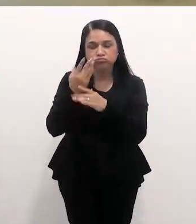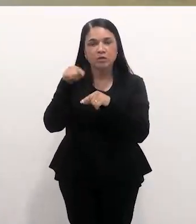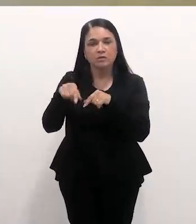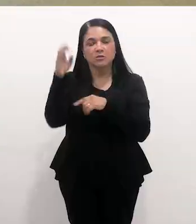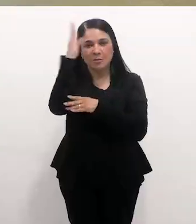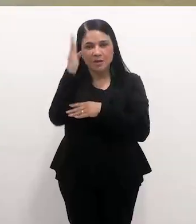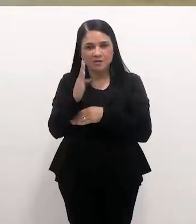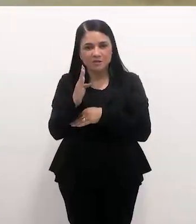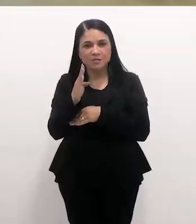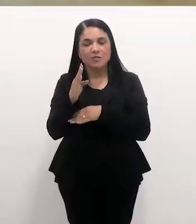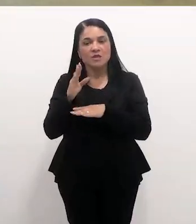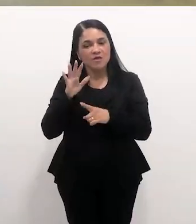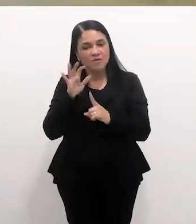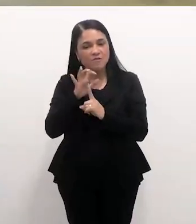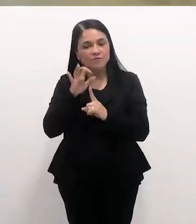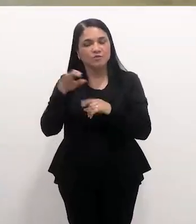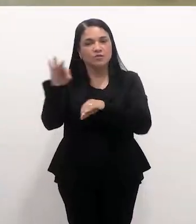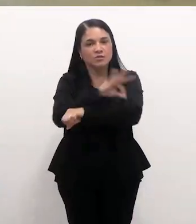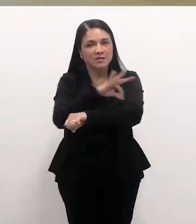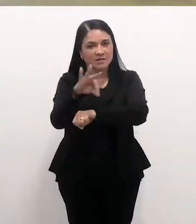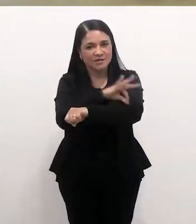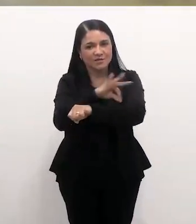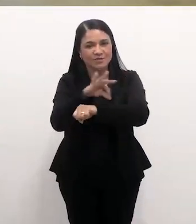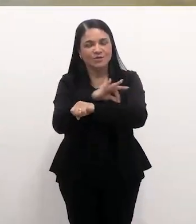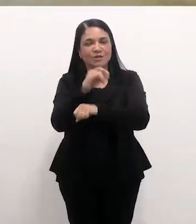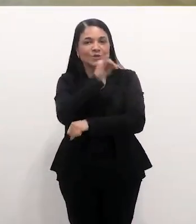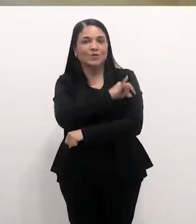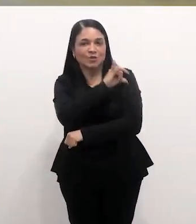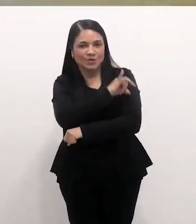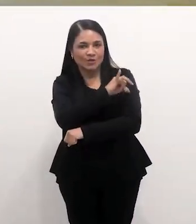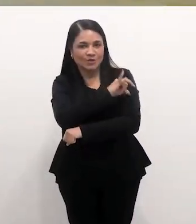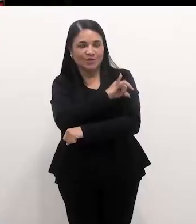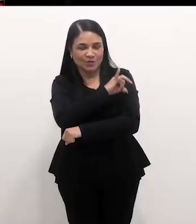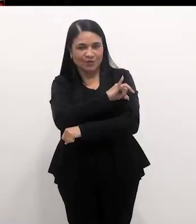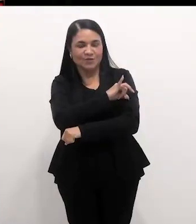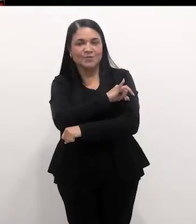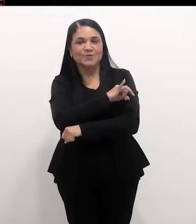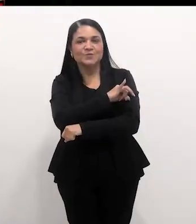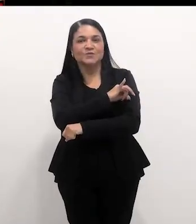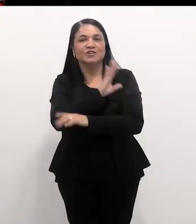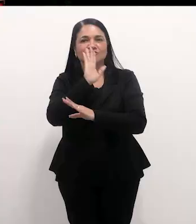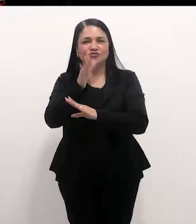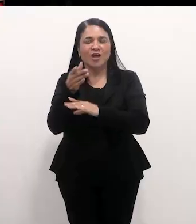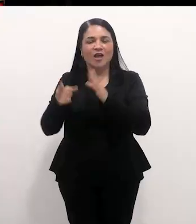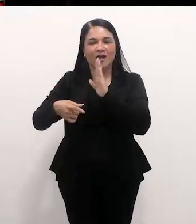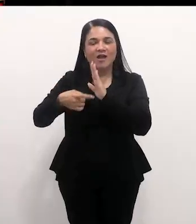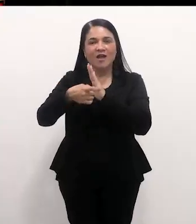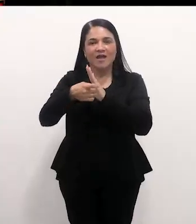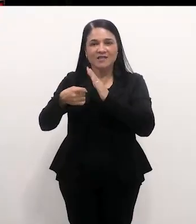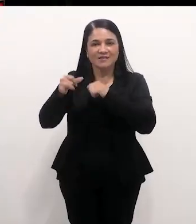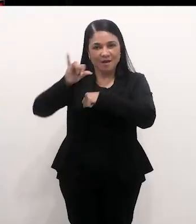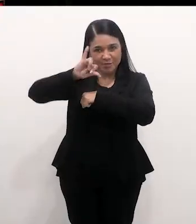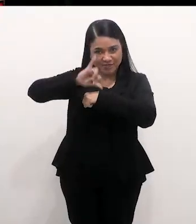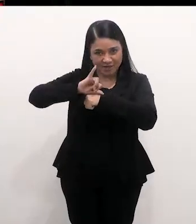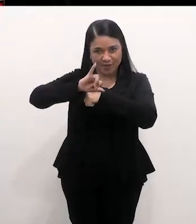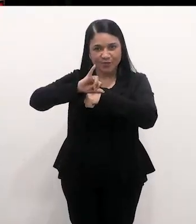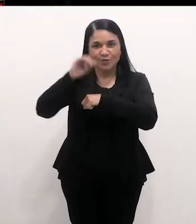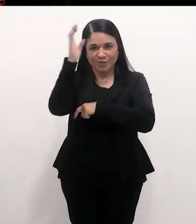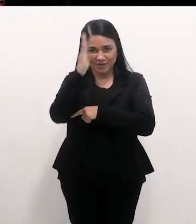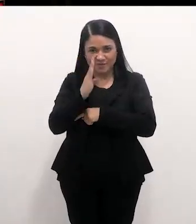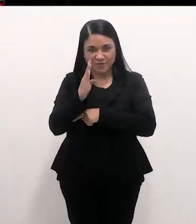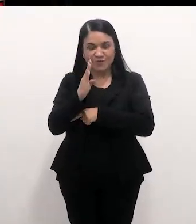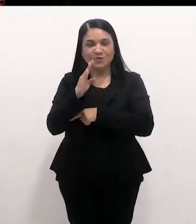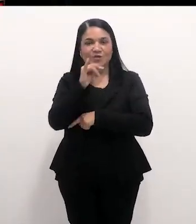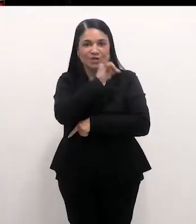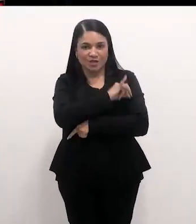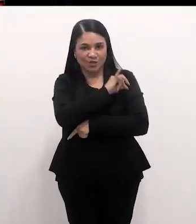Brasil e que influenciaram a arquitetura aqui no Rio de Janeiro, né, o Rio de Janeiro que já foi capital do Brasil,